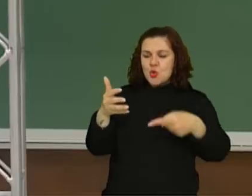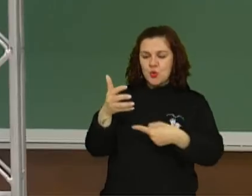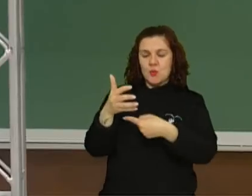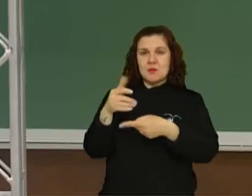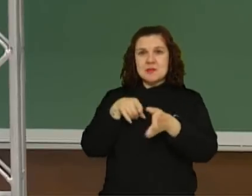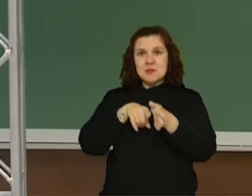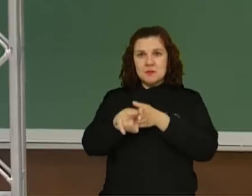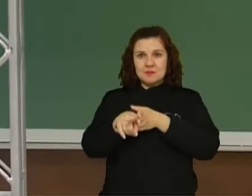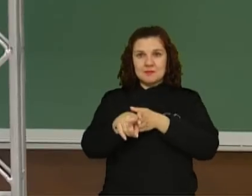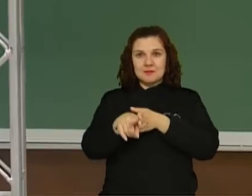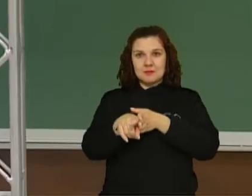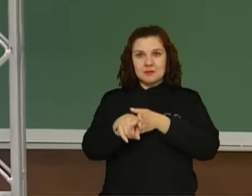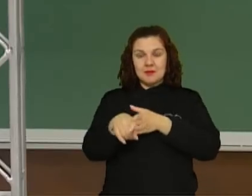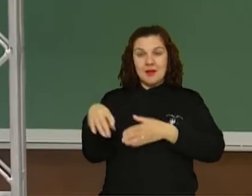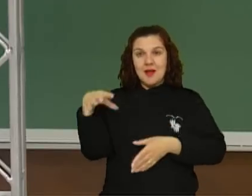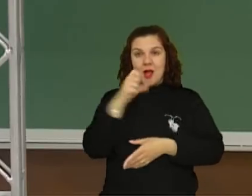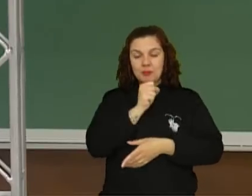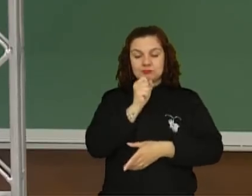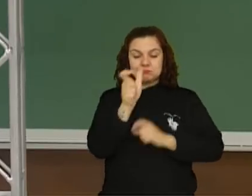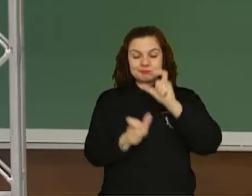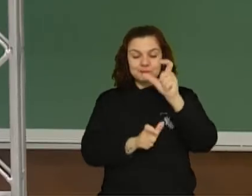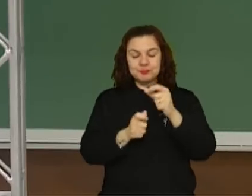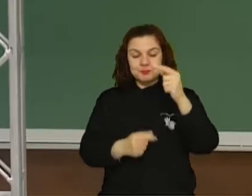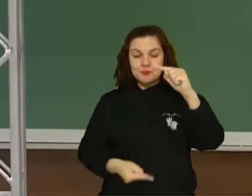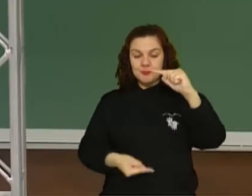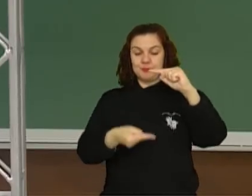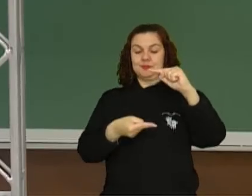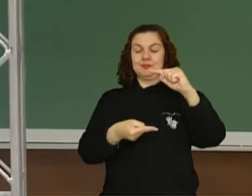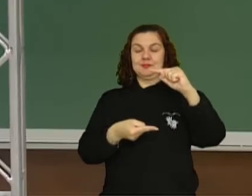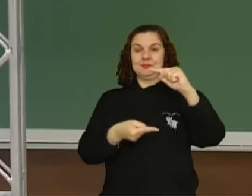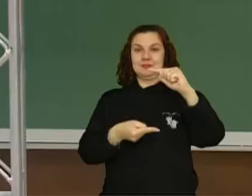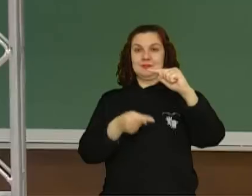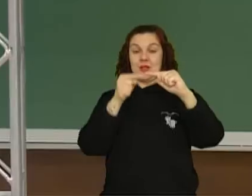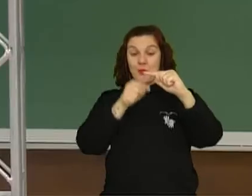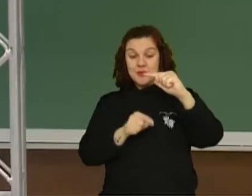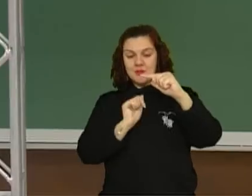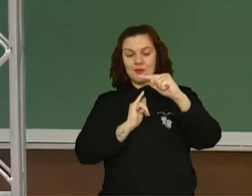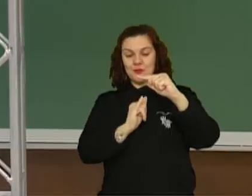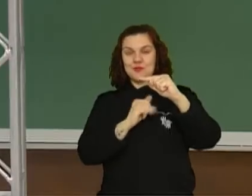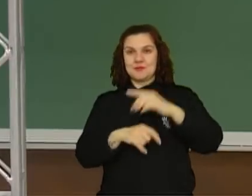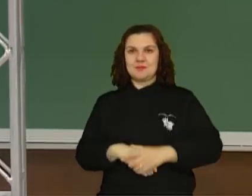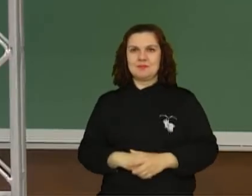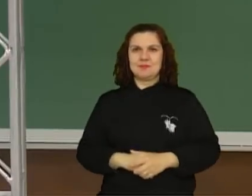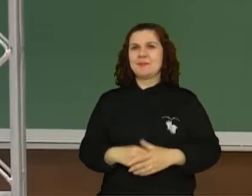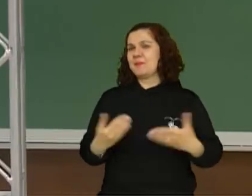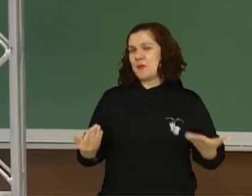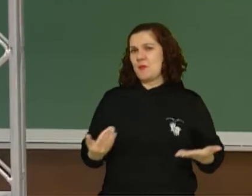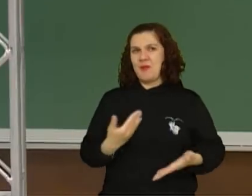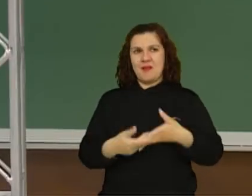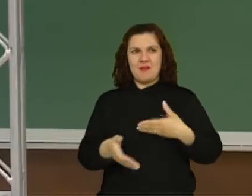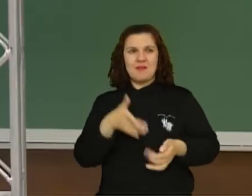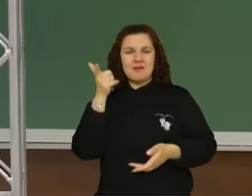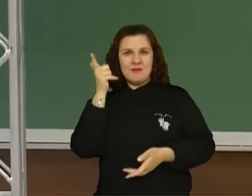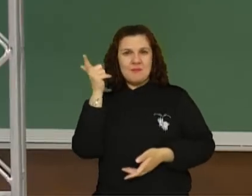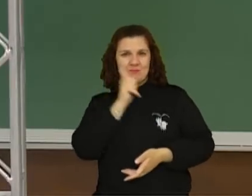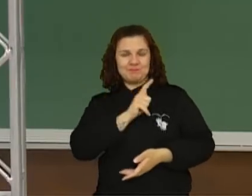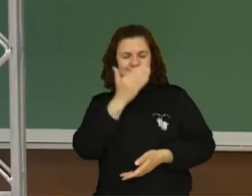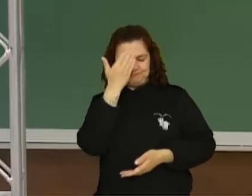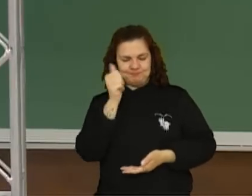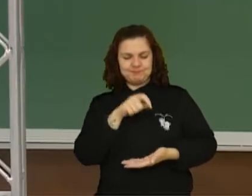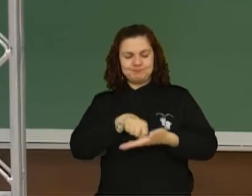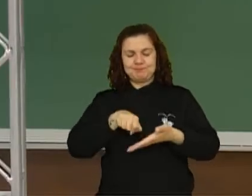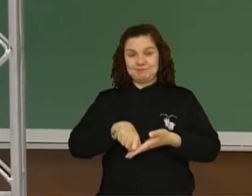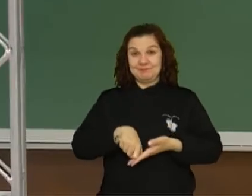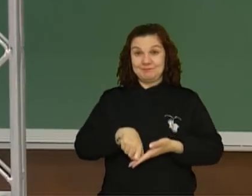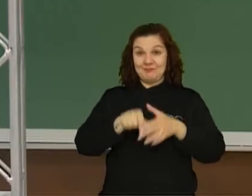perguntas aí em poucas palavras. Olha só, isso é notícia. Então, não é qualquer pessoa que sabe escrever, não,